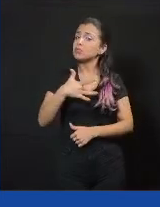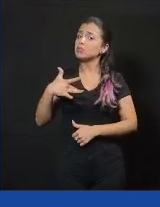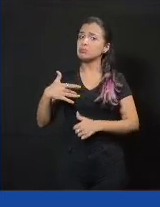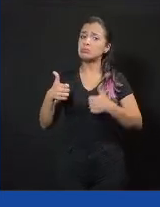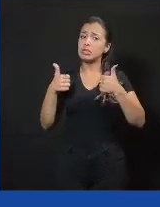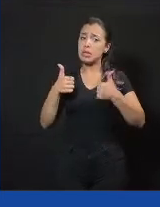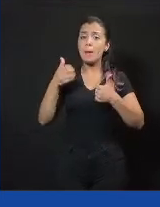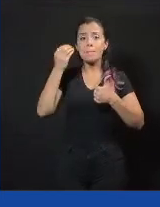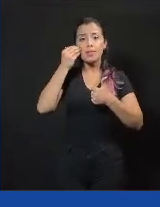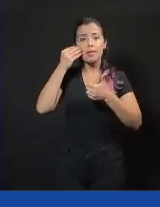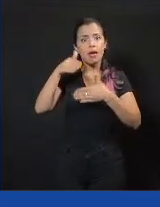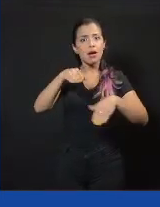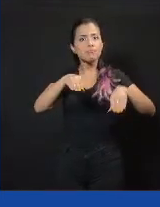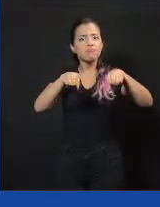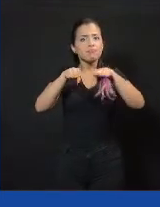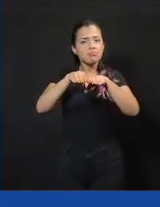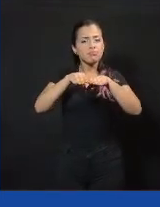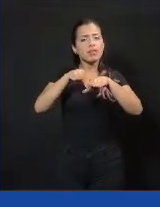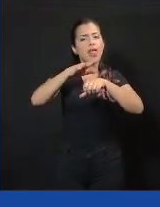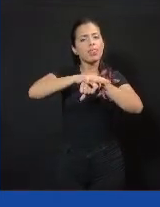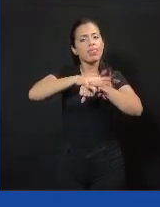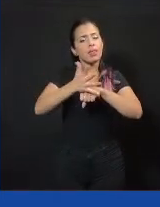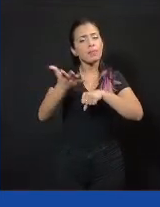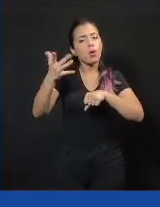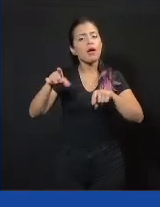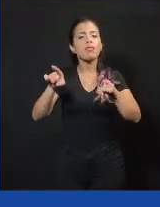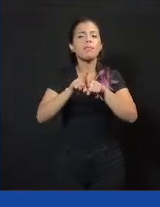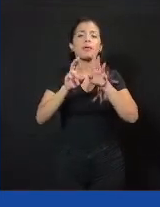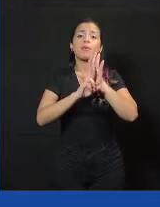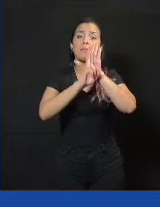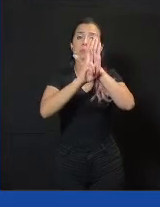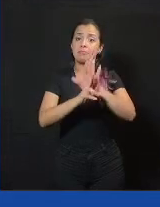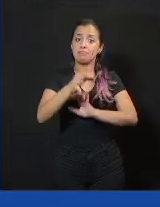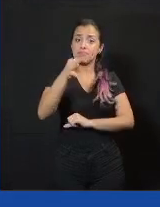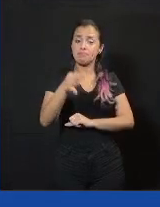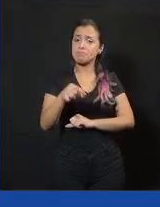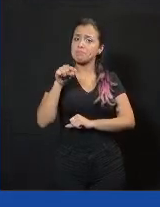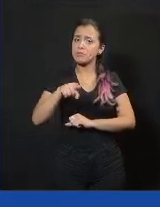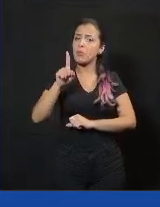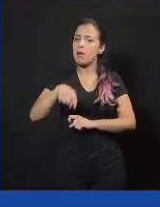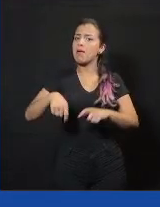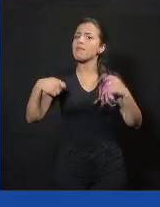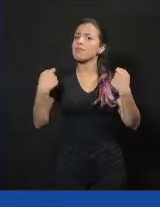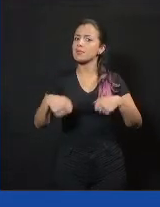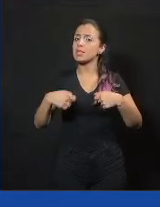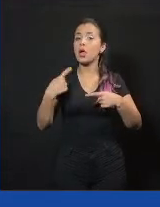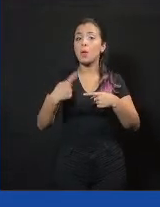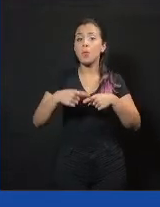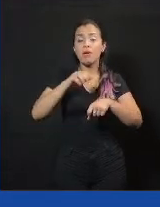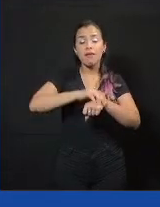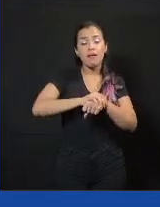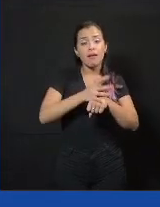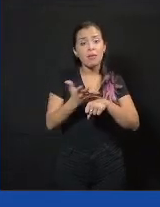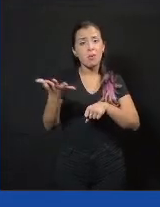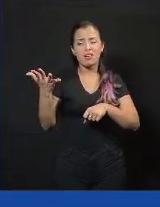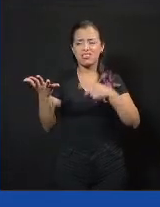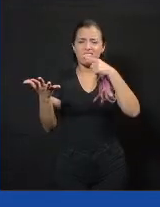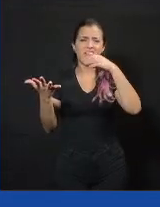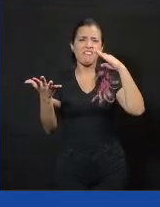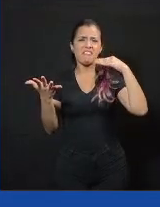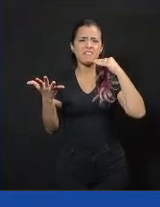democrático e representativo. Isto é necessário, já que vimos que a democracia torta não dá muito certo.